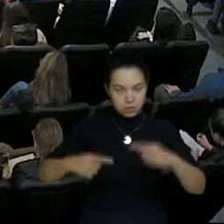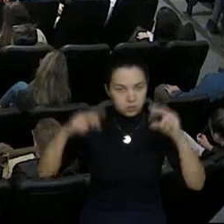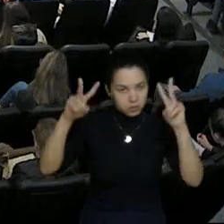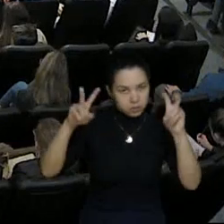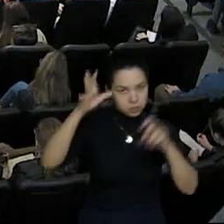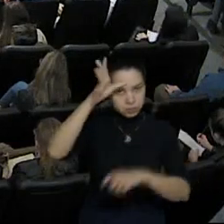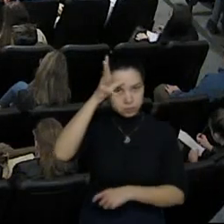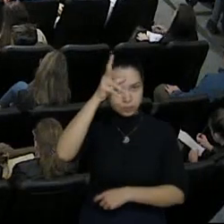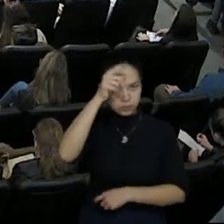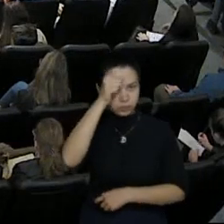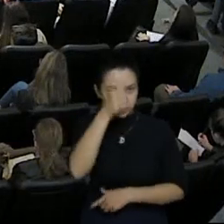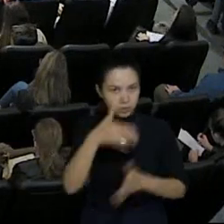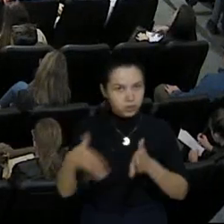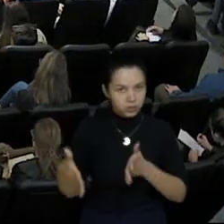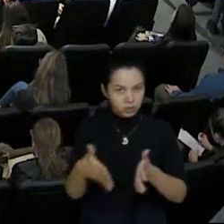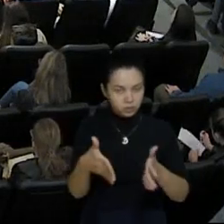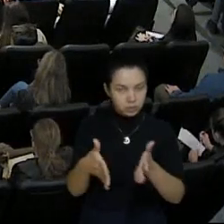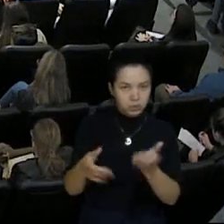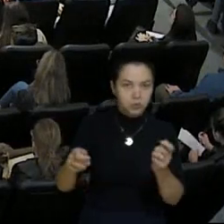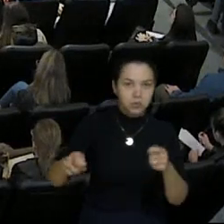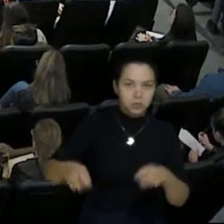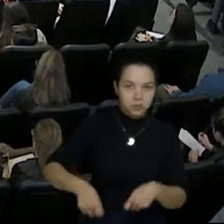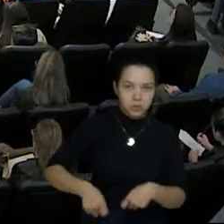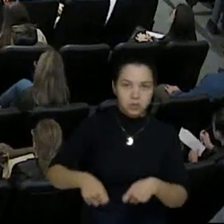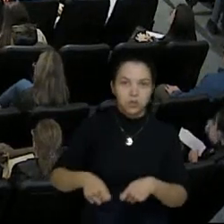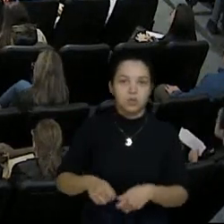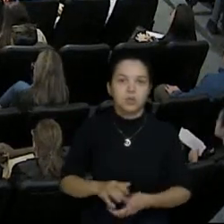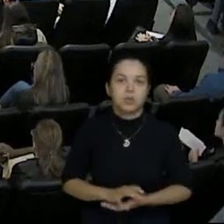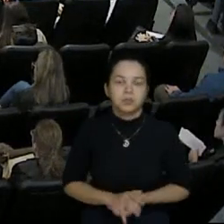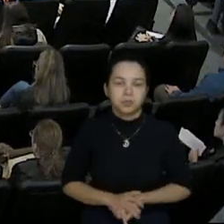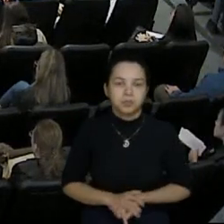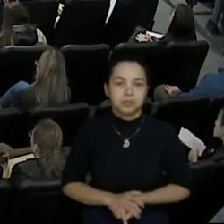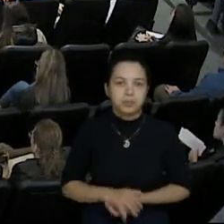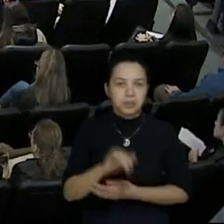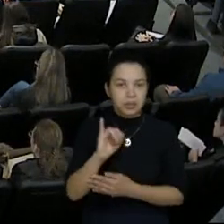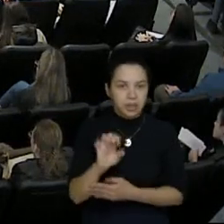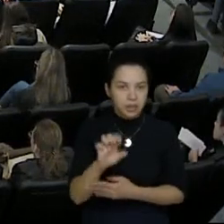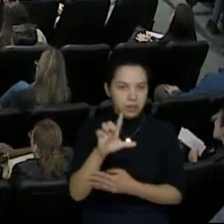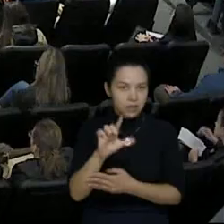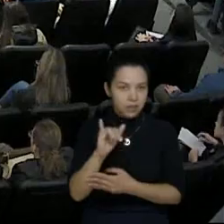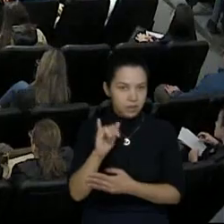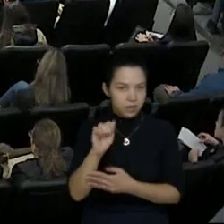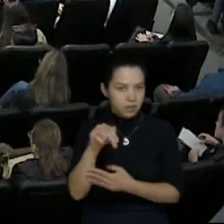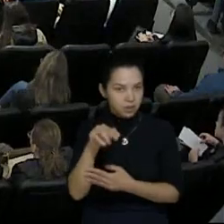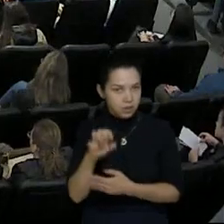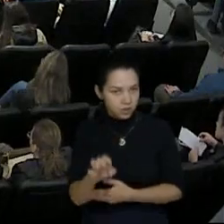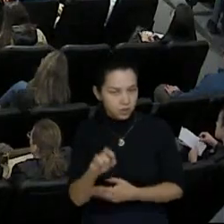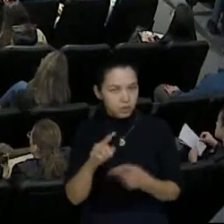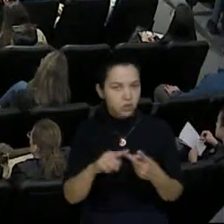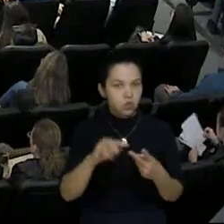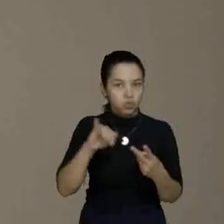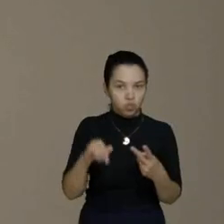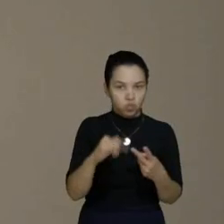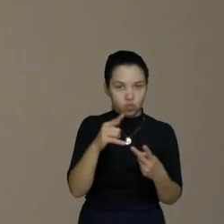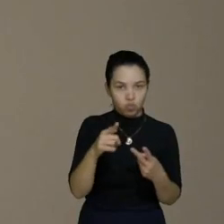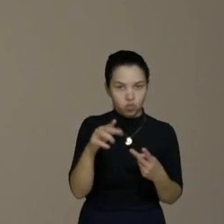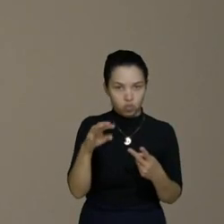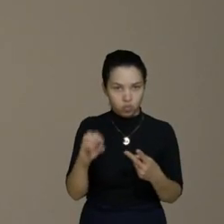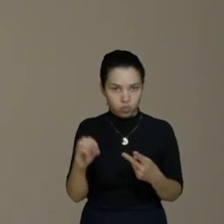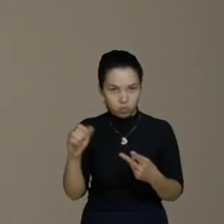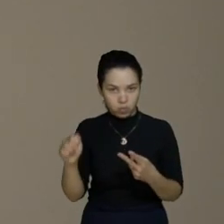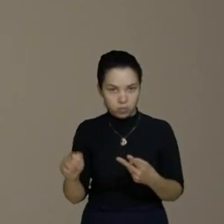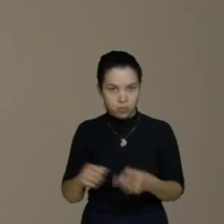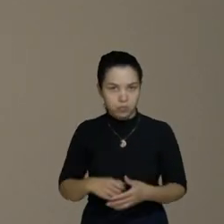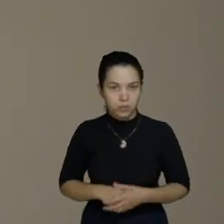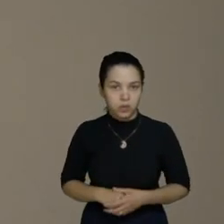caminhos e possibilidades os painelistas Eliane Costa Ketzer João Carlos chicota e